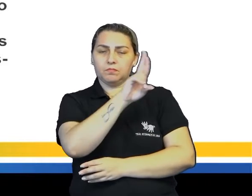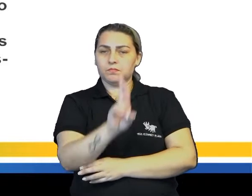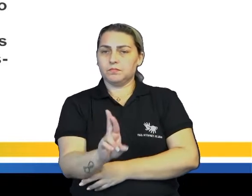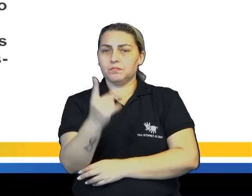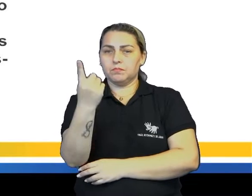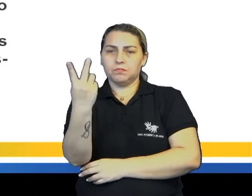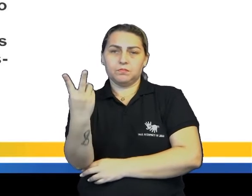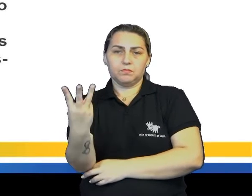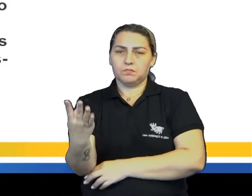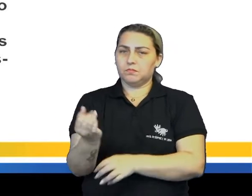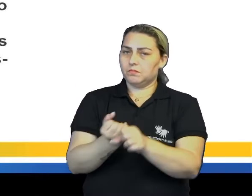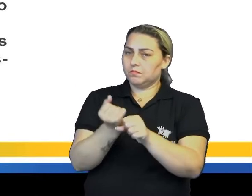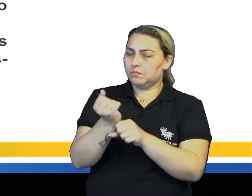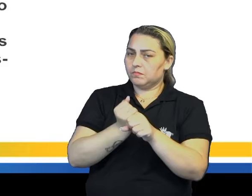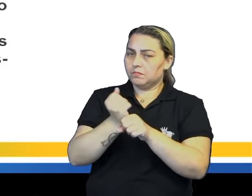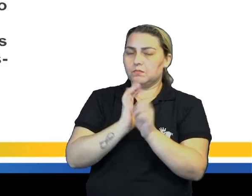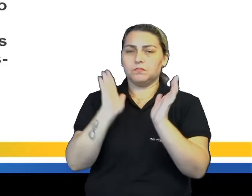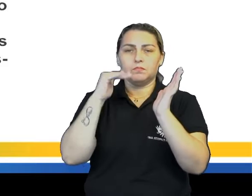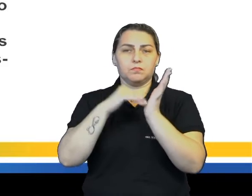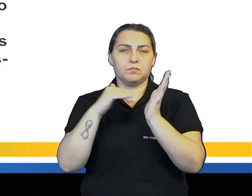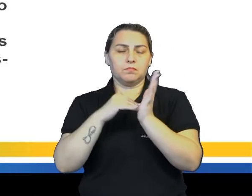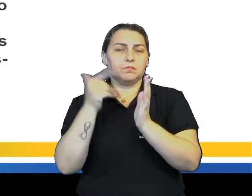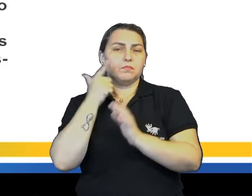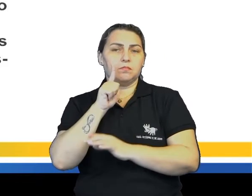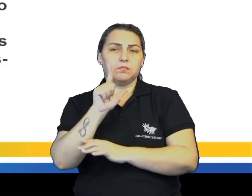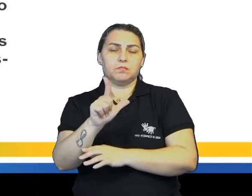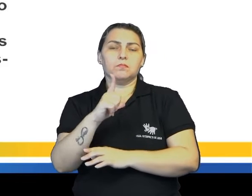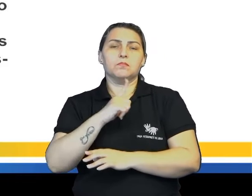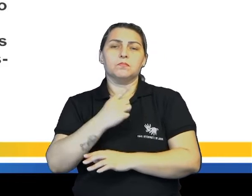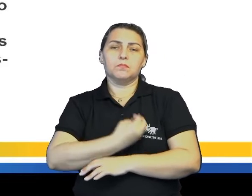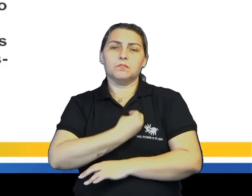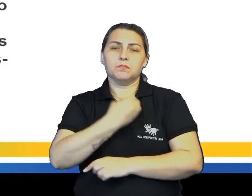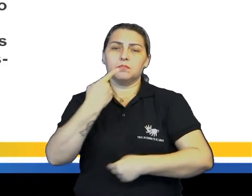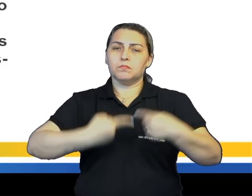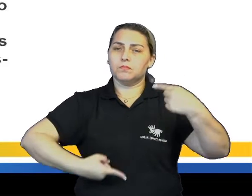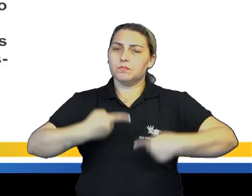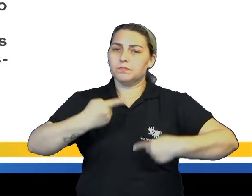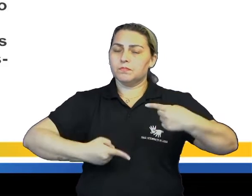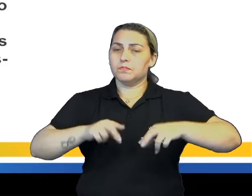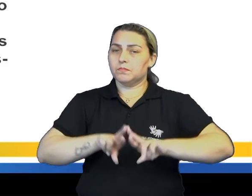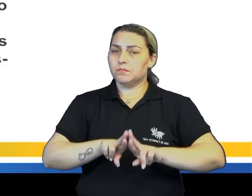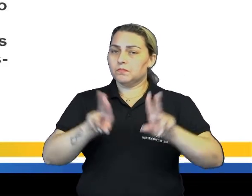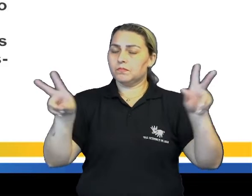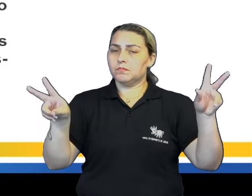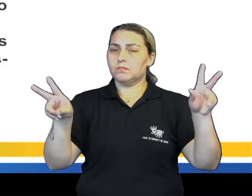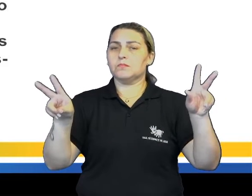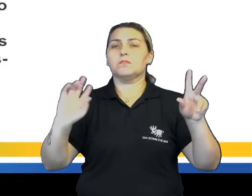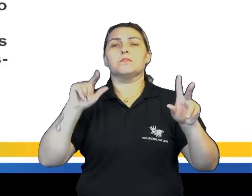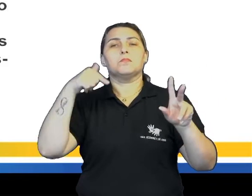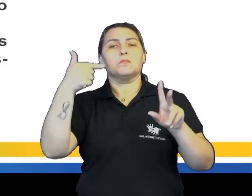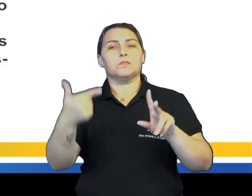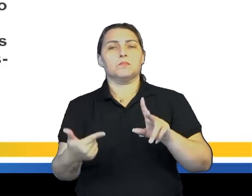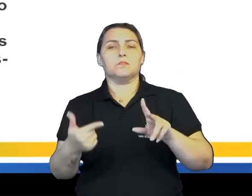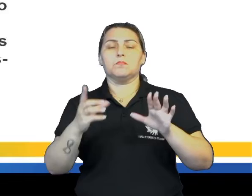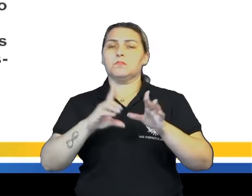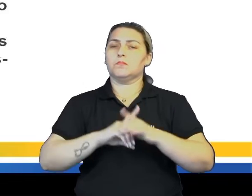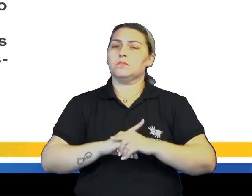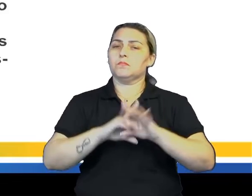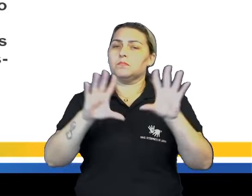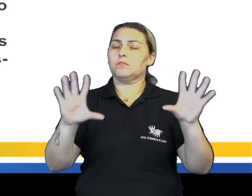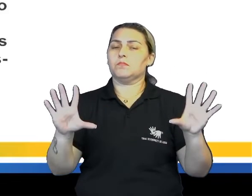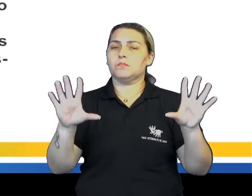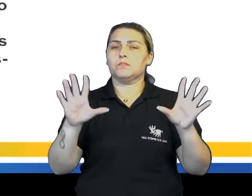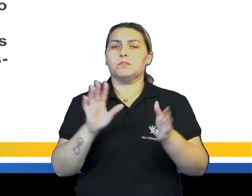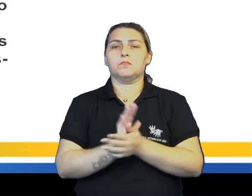por 1 ano, 2 anos, 3 anos, até que ele conseguisse ter uma vida política, diferente de outros tipos de democracia,